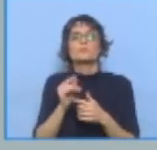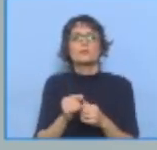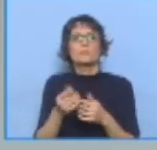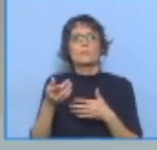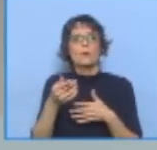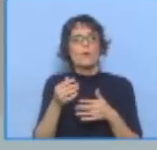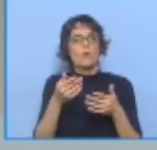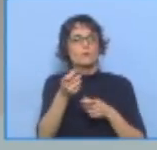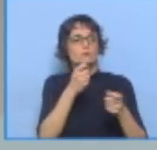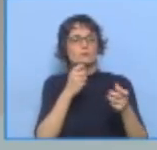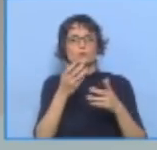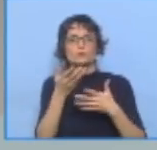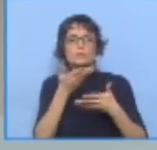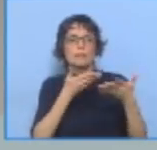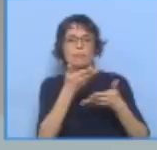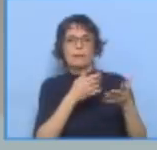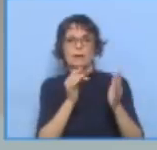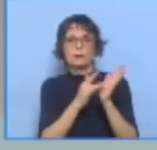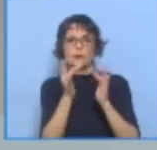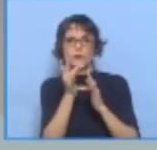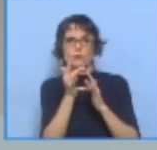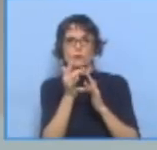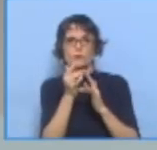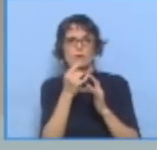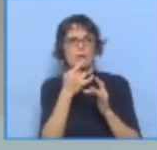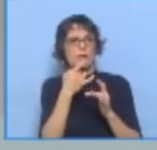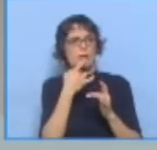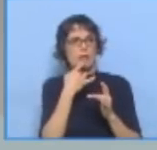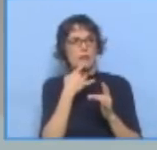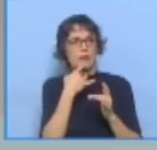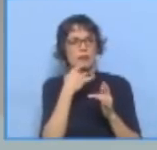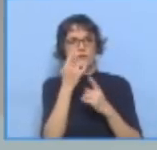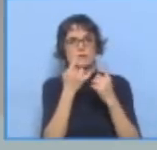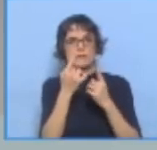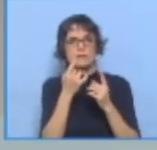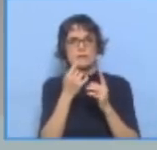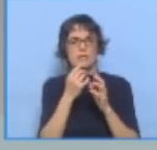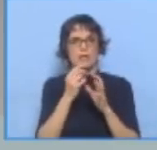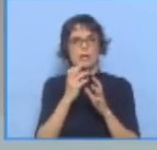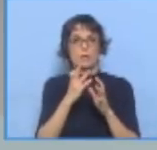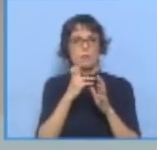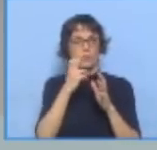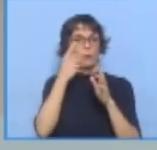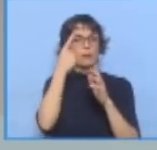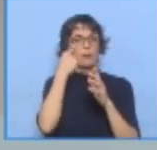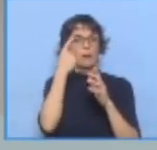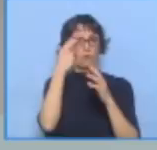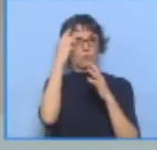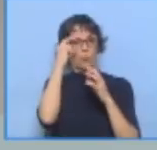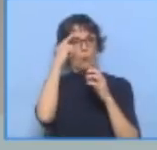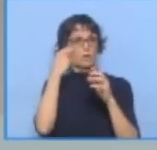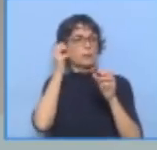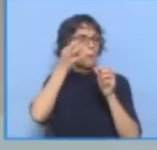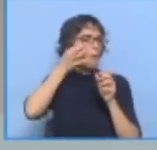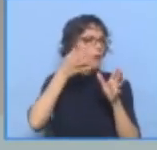para não conseguir perceber a trave que está no olho, mas o cisco é a palavra usada agora, não é? Sim. No outro.